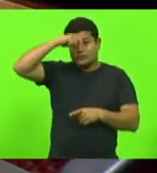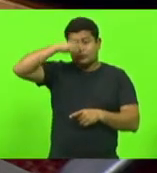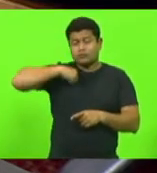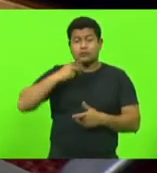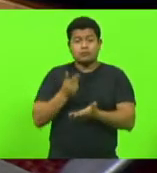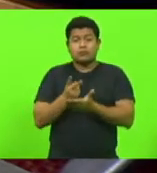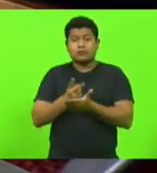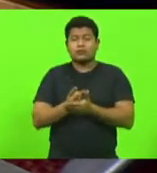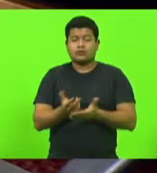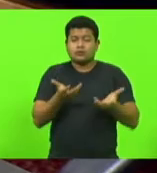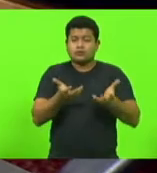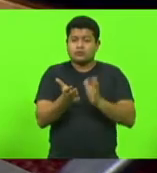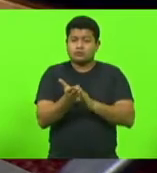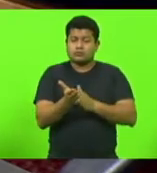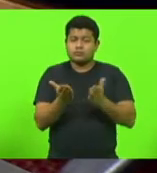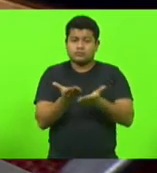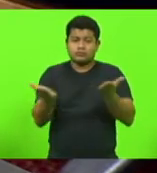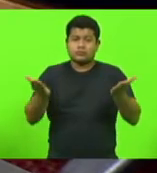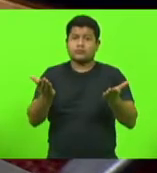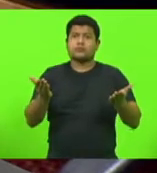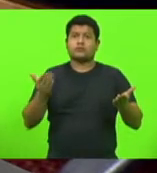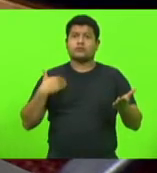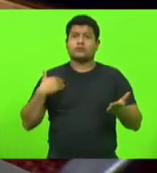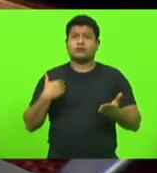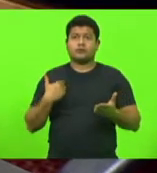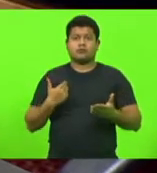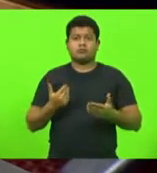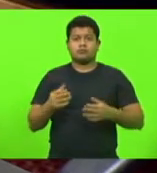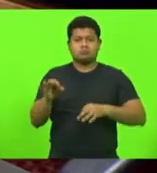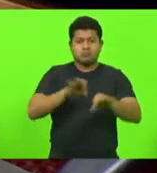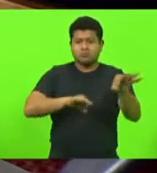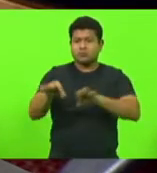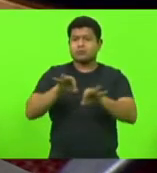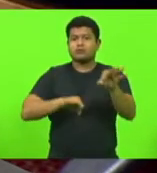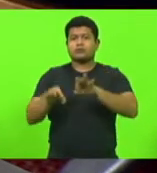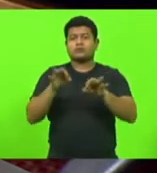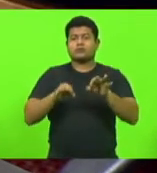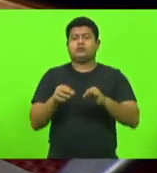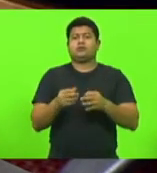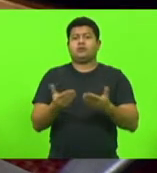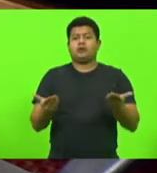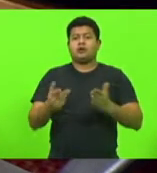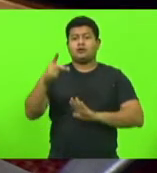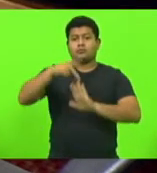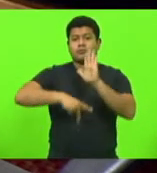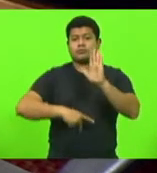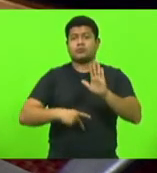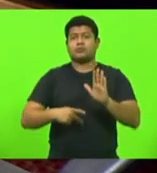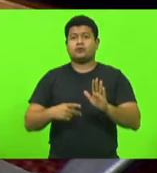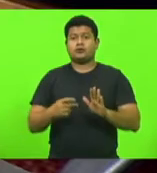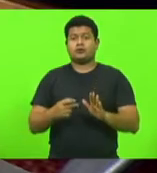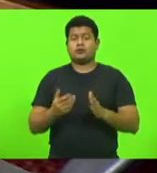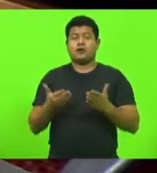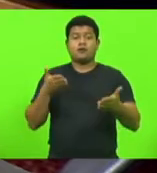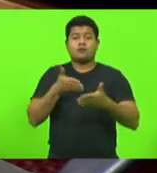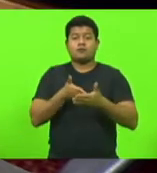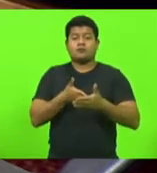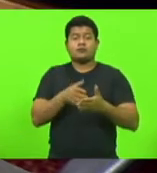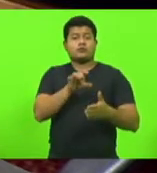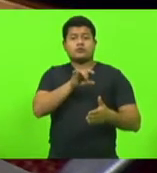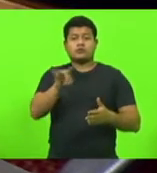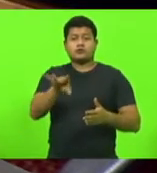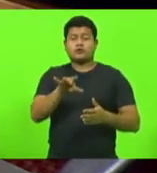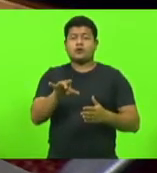aqui parabenizar a vocês pelo aperfeiçoamento que fizeram ao projeto. O veto é apenas uma questão